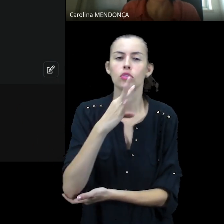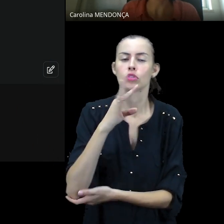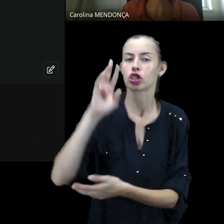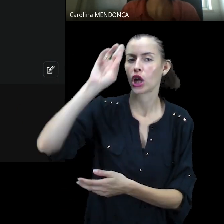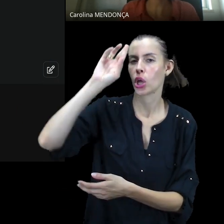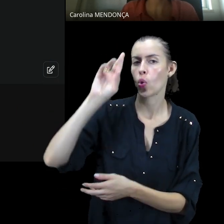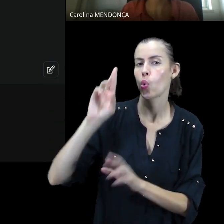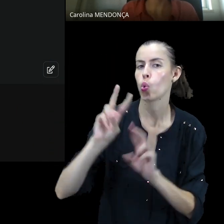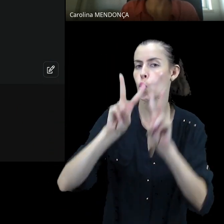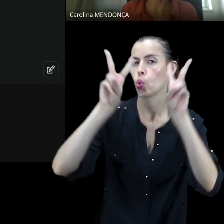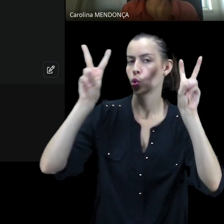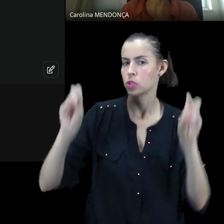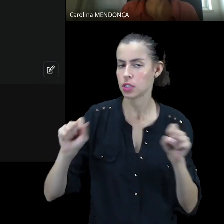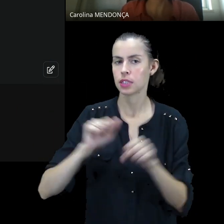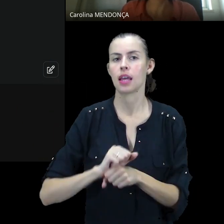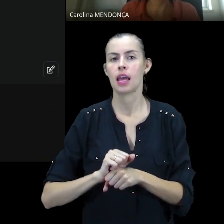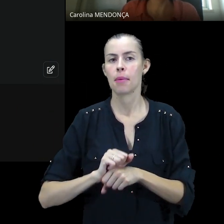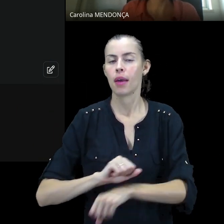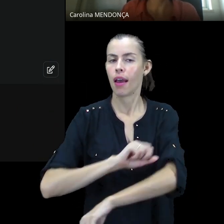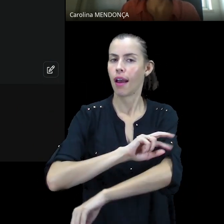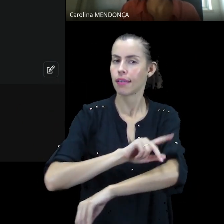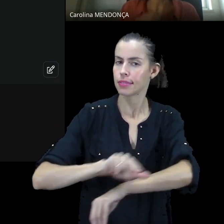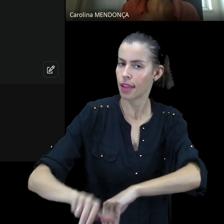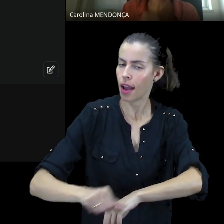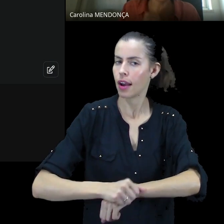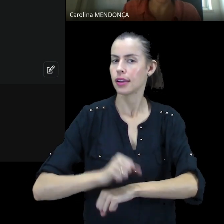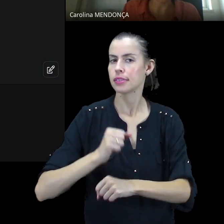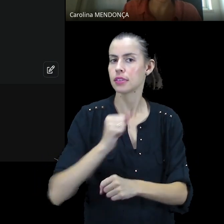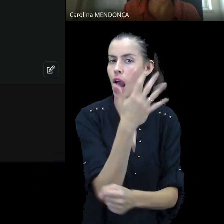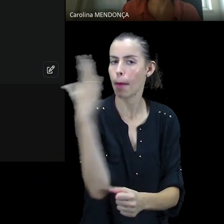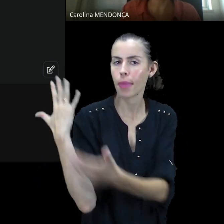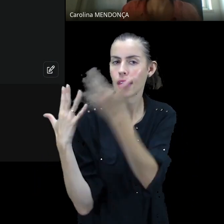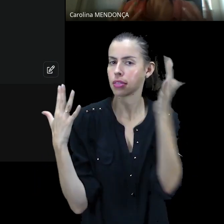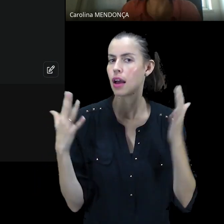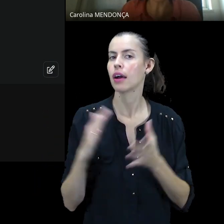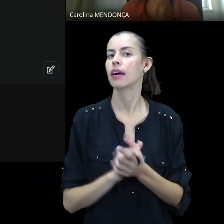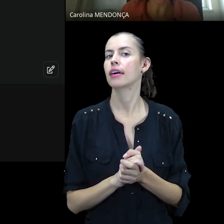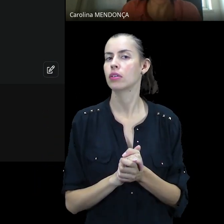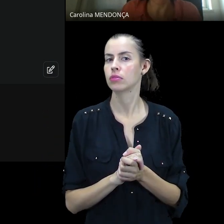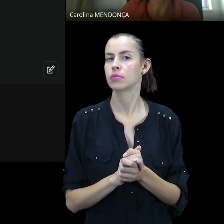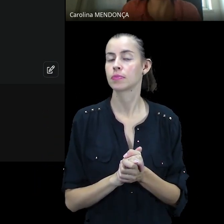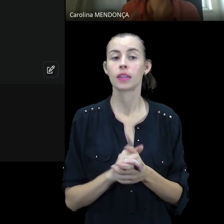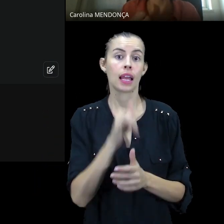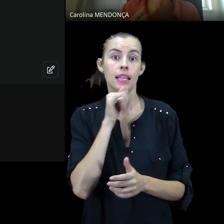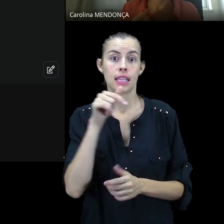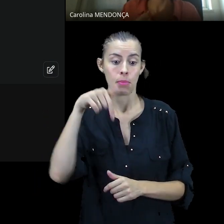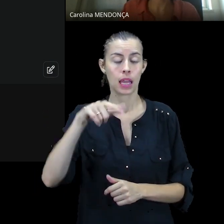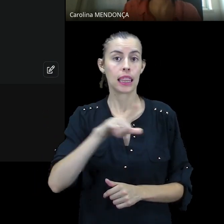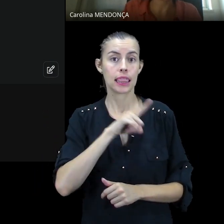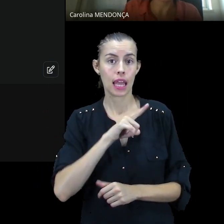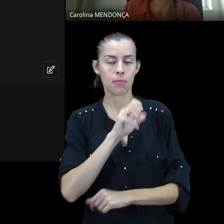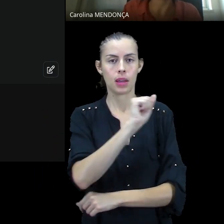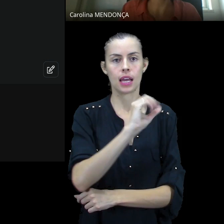prisional. Então, nesse sentido, o que a gente tem feito é fomentar mais para a UFBA. Por quê?